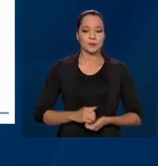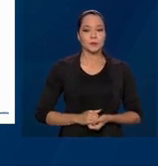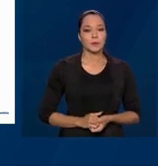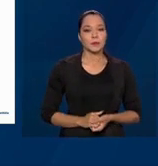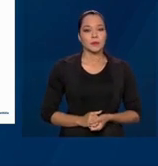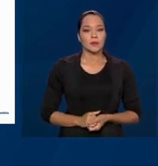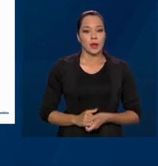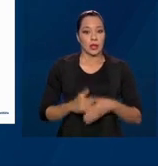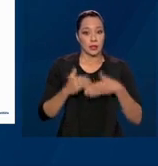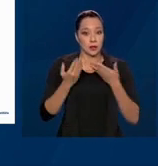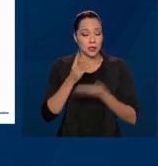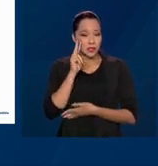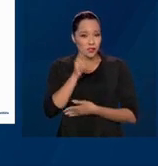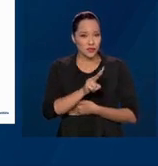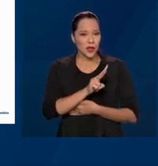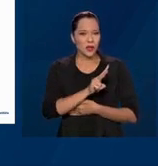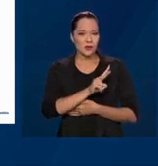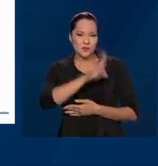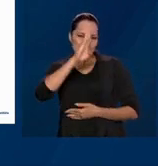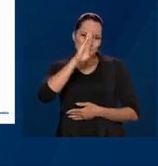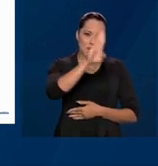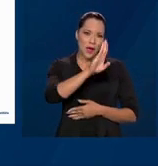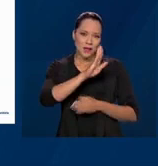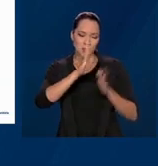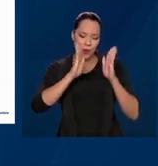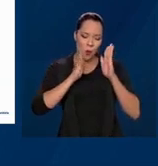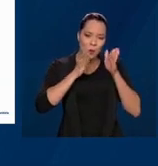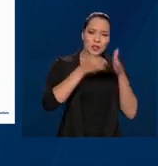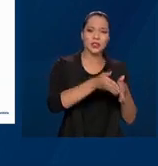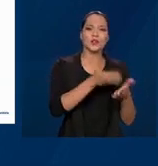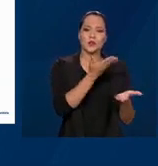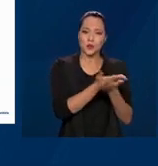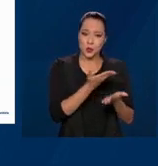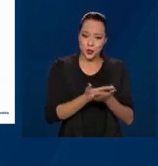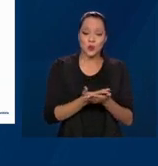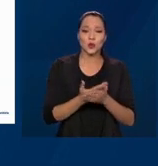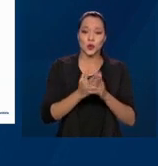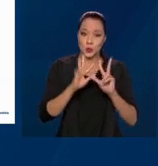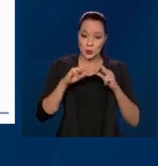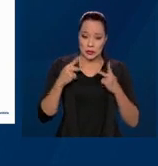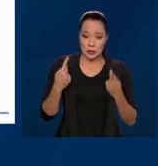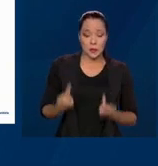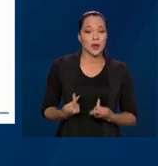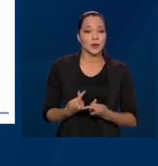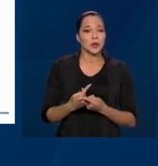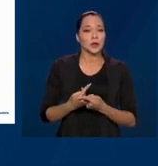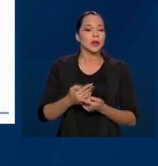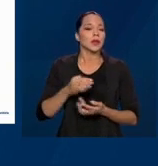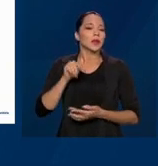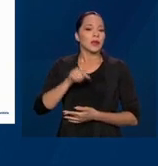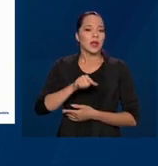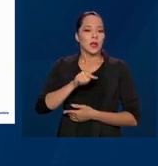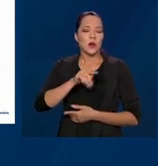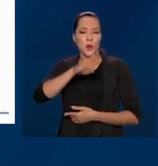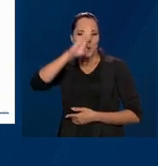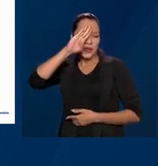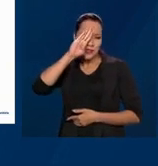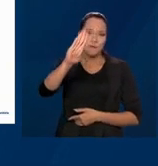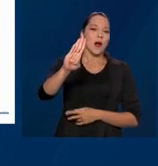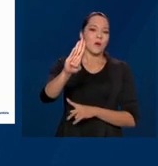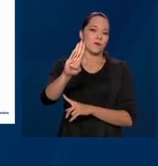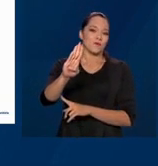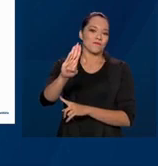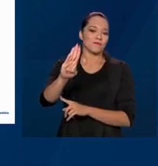Então, se a gente olhar os objetivos primários do estudo clínico, o objetivo primário é aquele objetivo